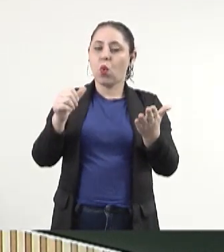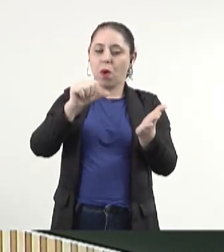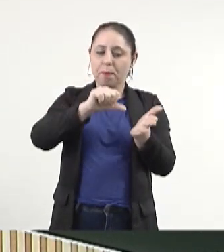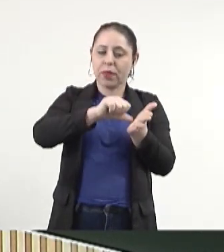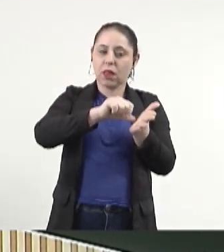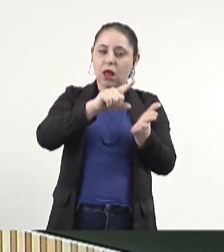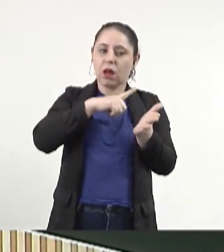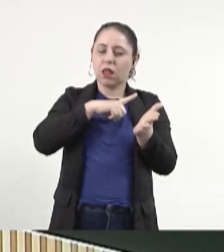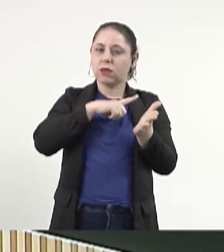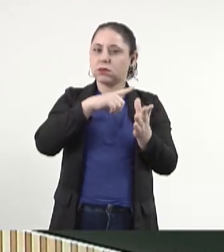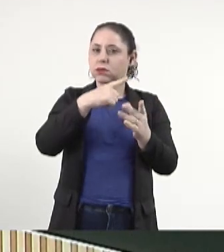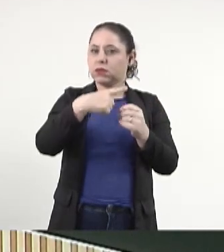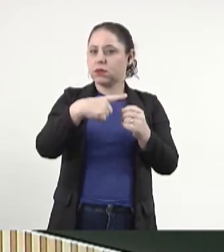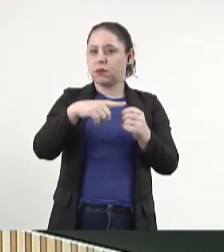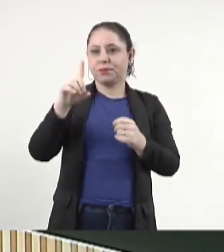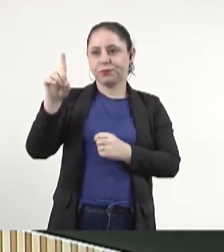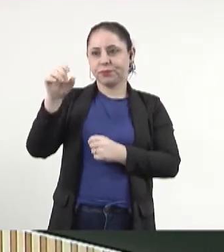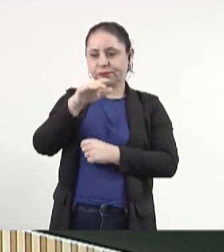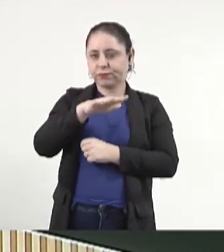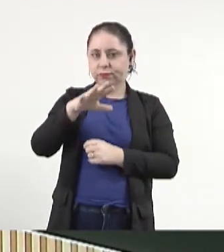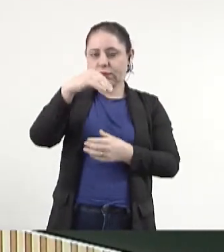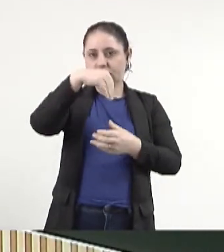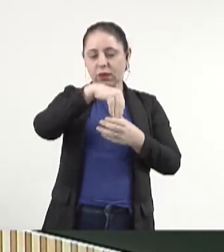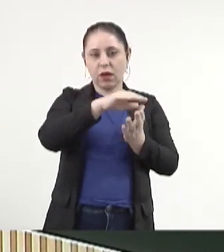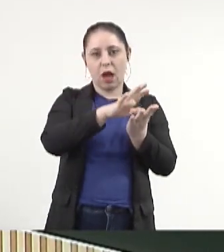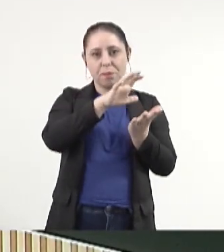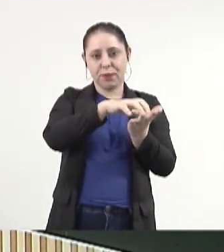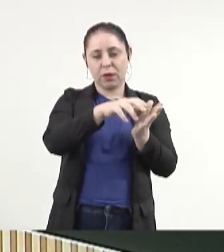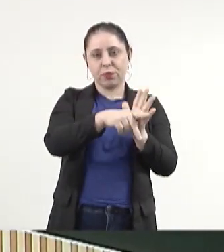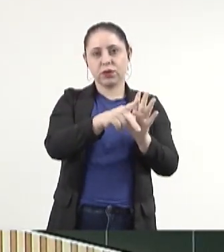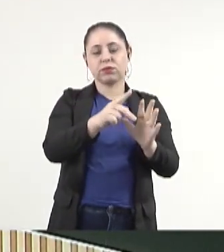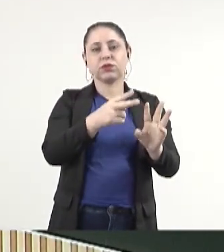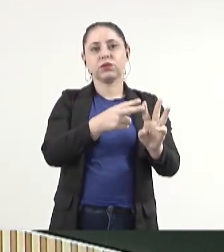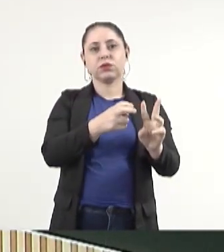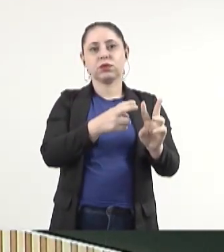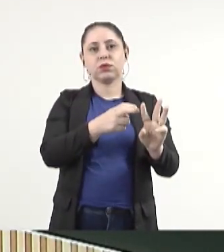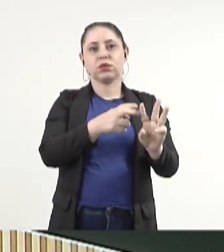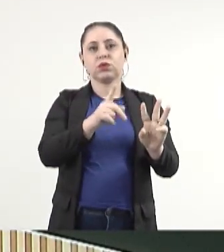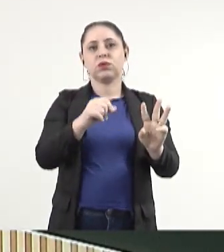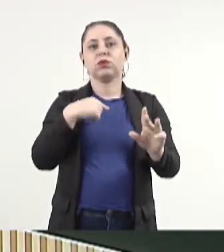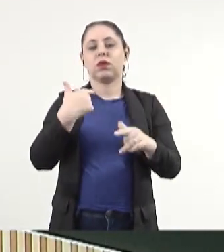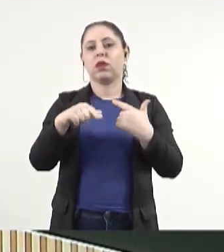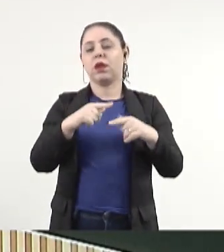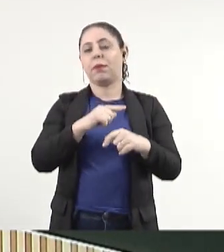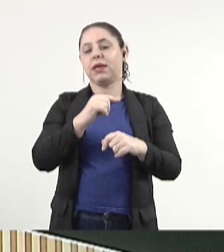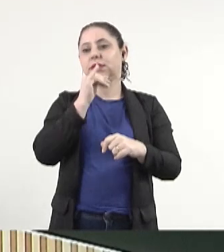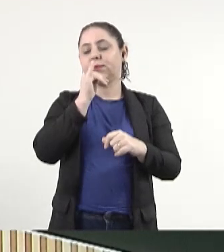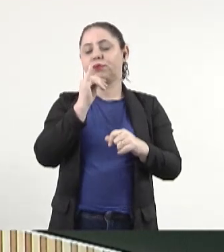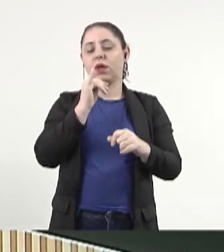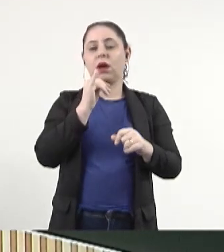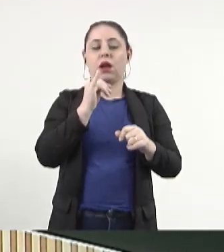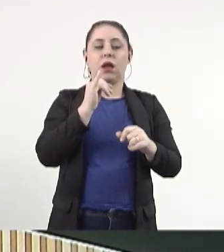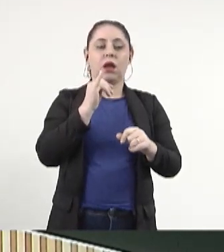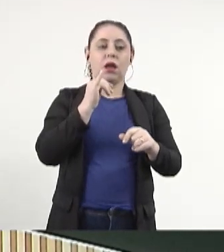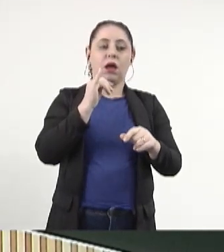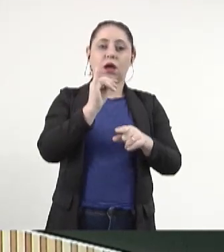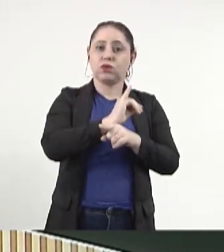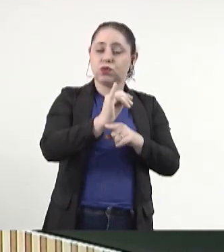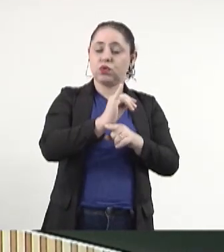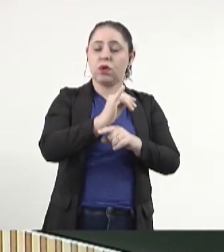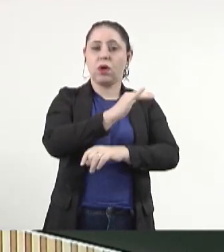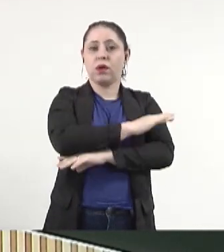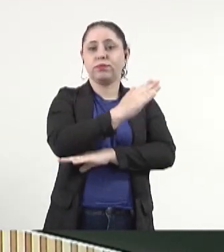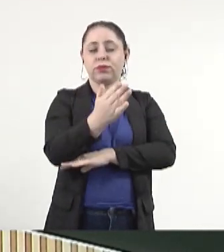unidade que funcionava lá em Dourados, em um território indígena lá em Dourados, essas atividades de contraturno com esses adolescentes,